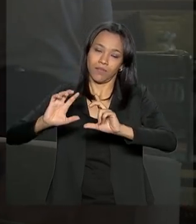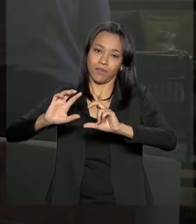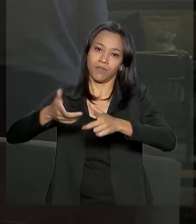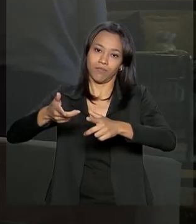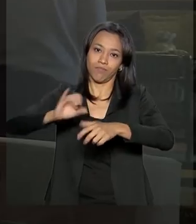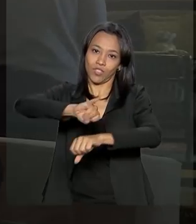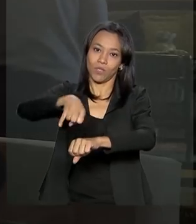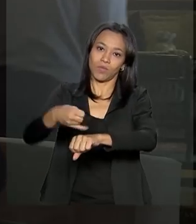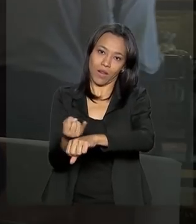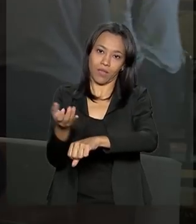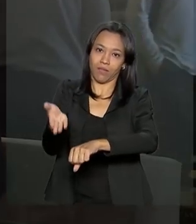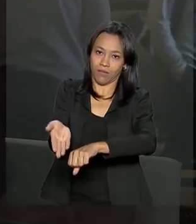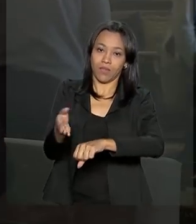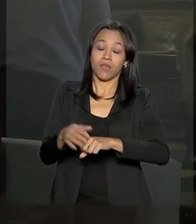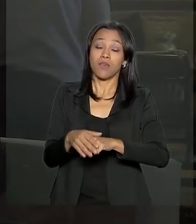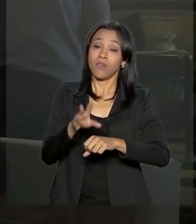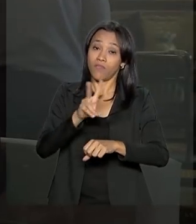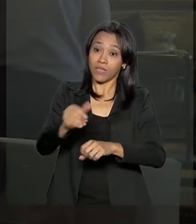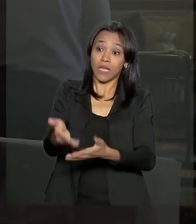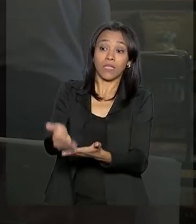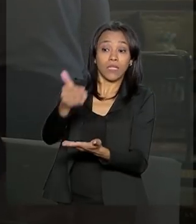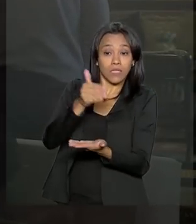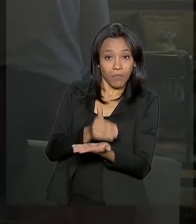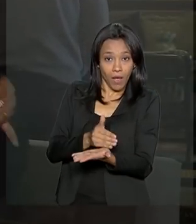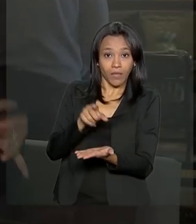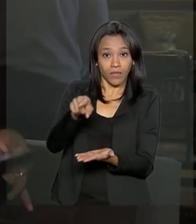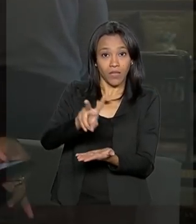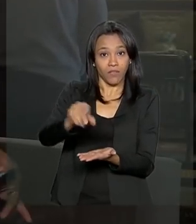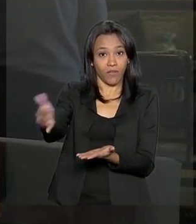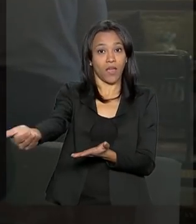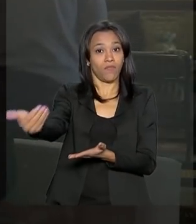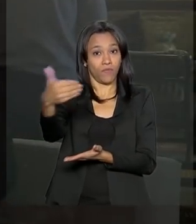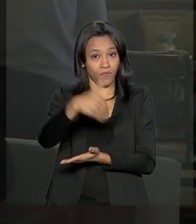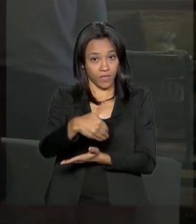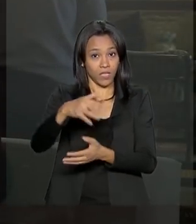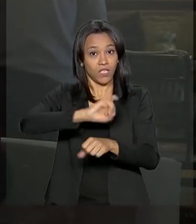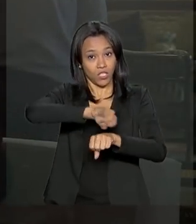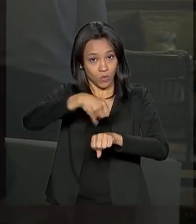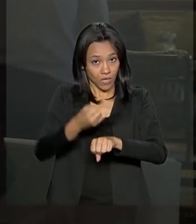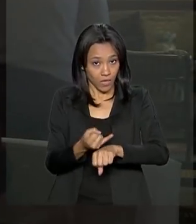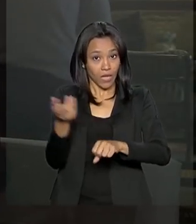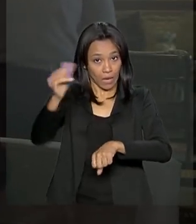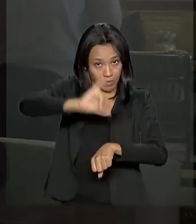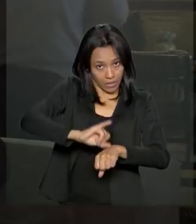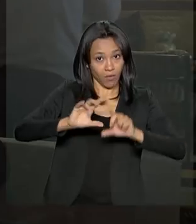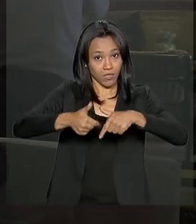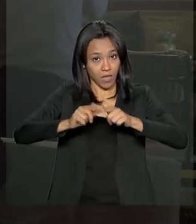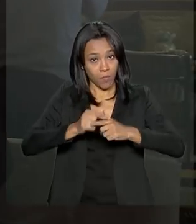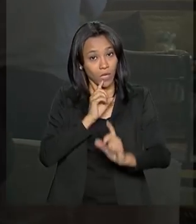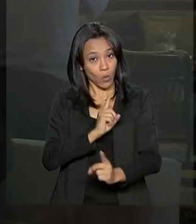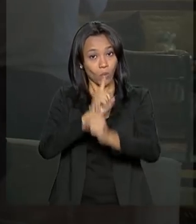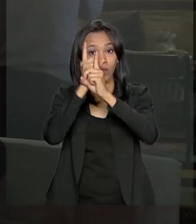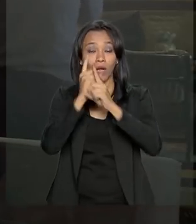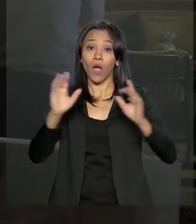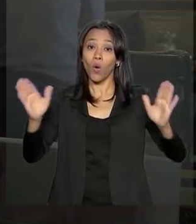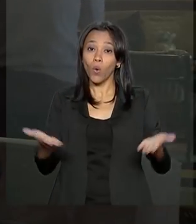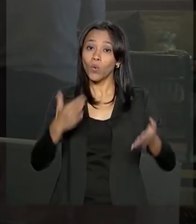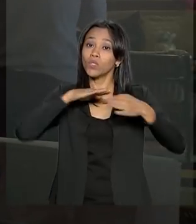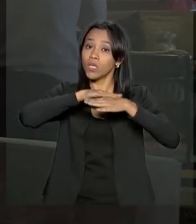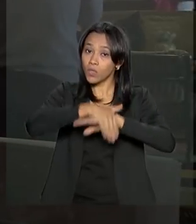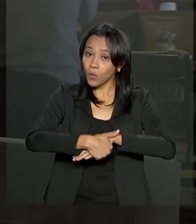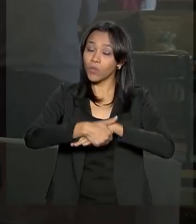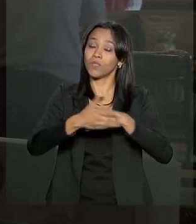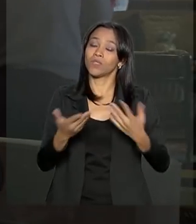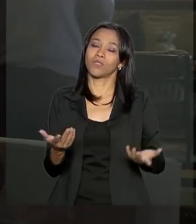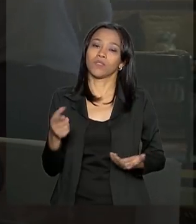na verdade deve ser antecipada, e esses brasileiros devem vir até Jerusalém se encontrar com o presidente hoje à noite. E o presidente deve partir mais